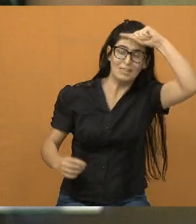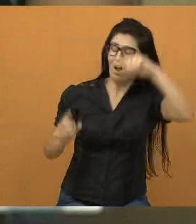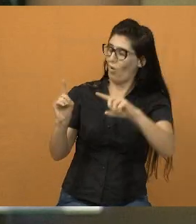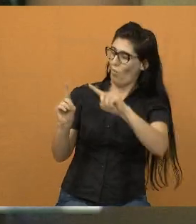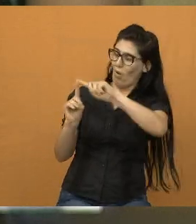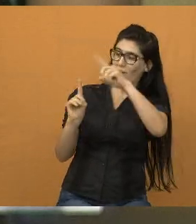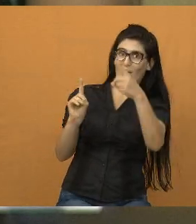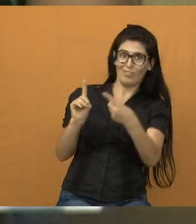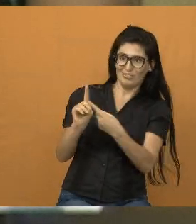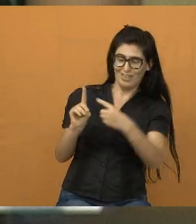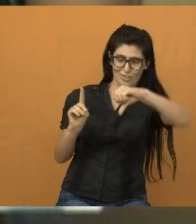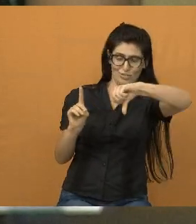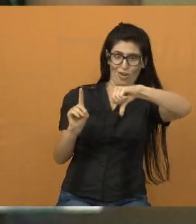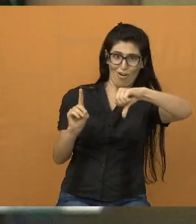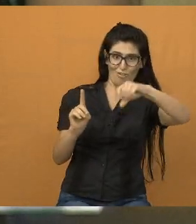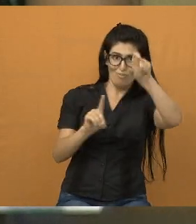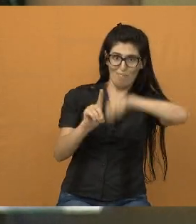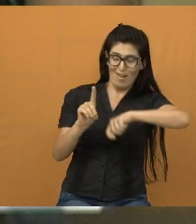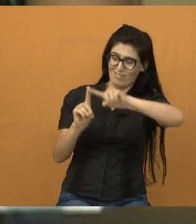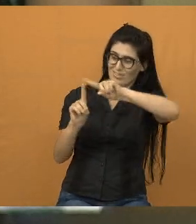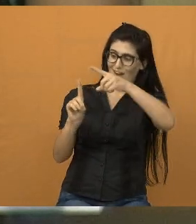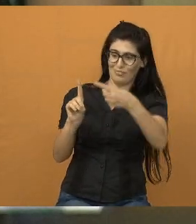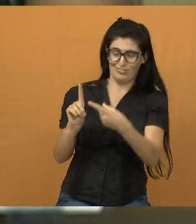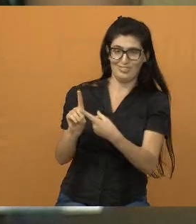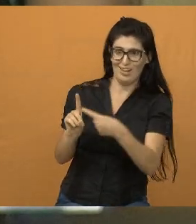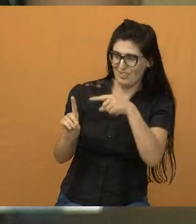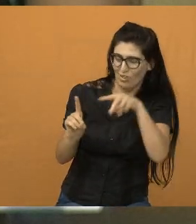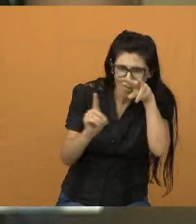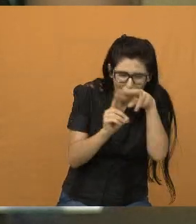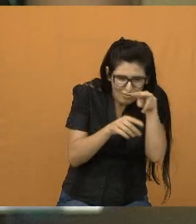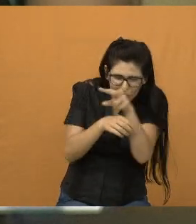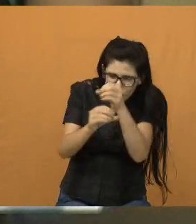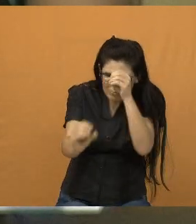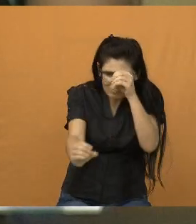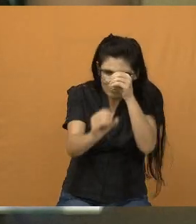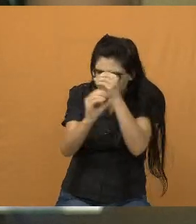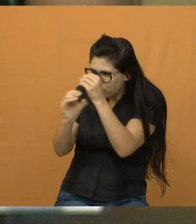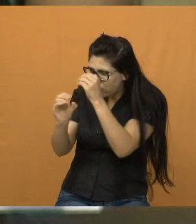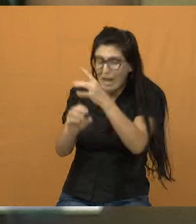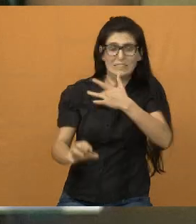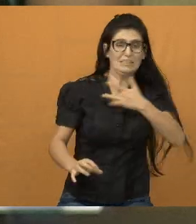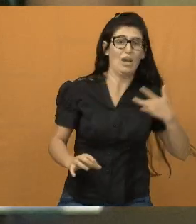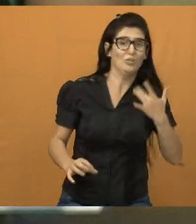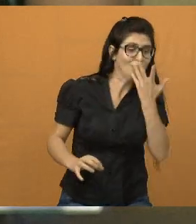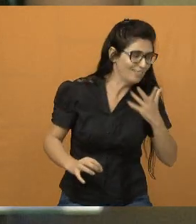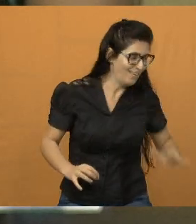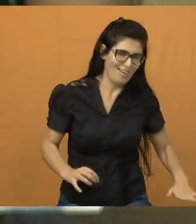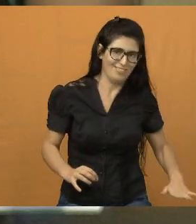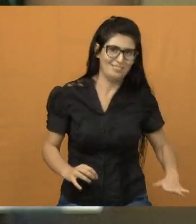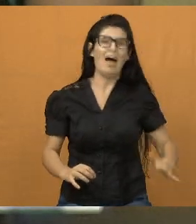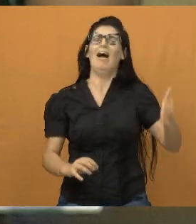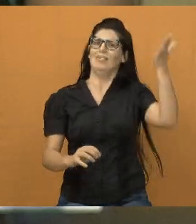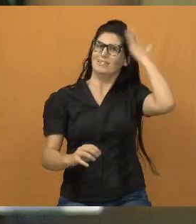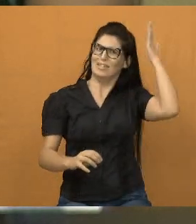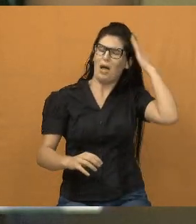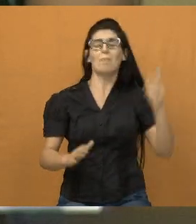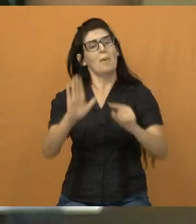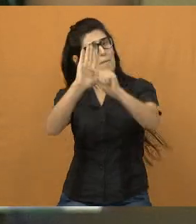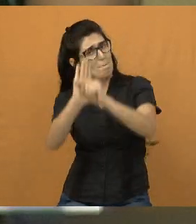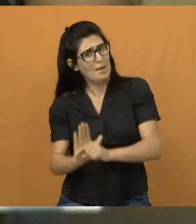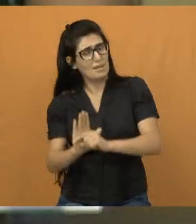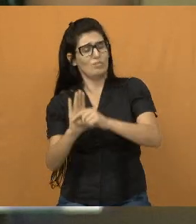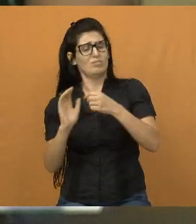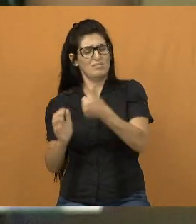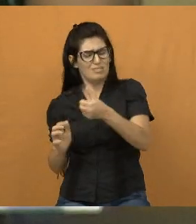teve durante os 9 meses de gestação e a saúde da criança. Então, só nesse dia já diminuiu para 10